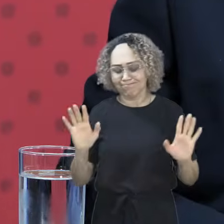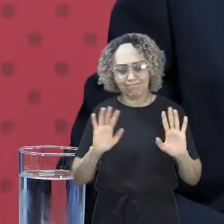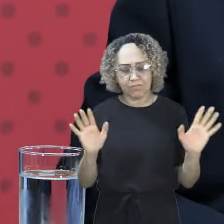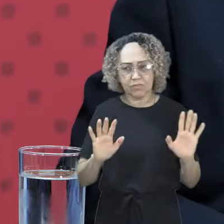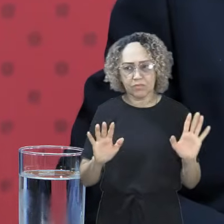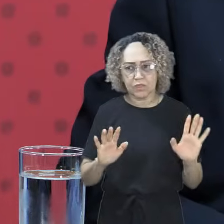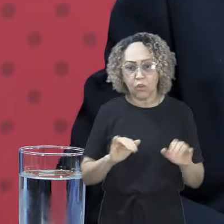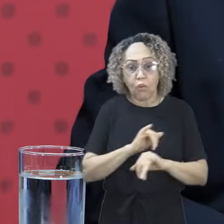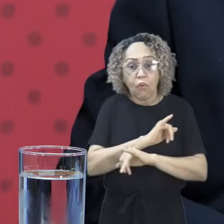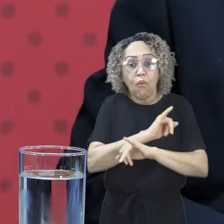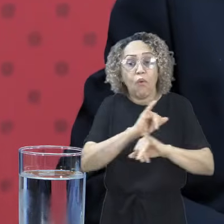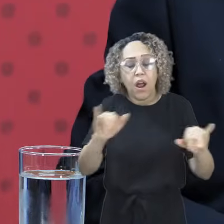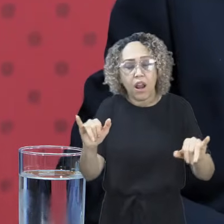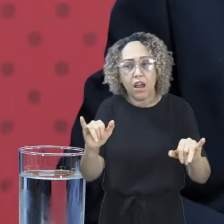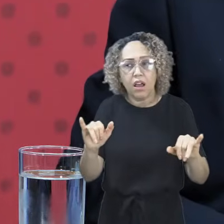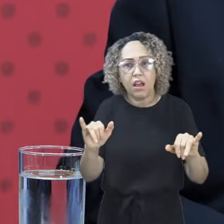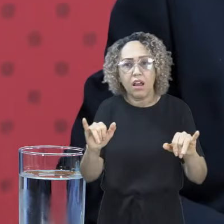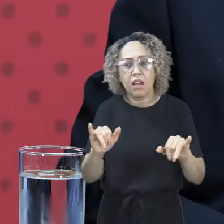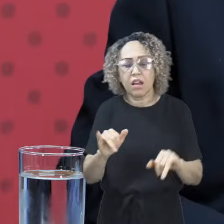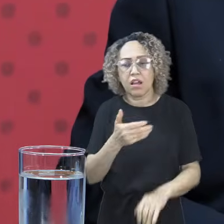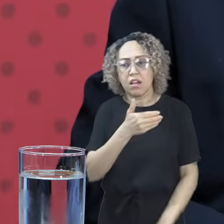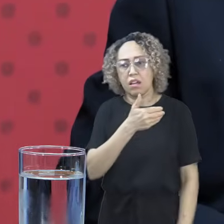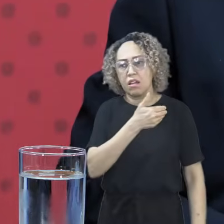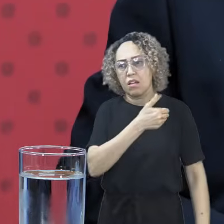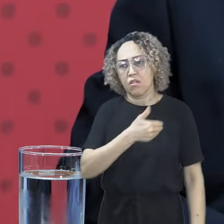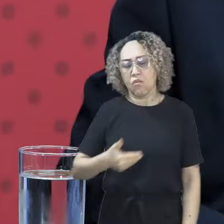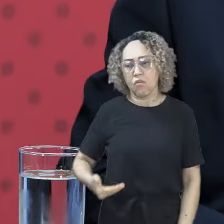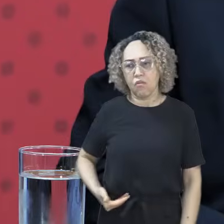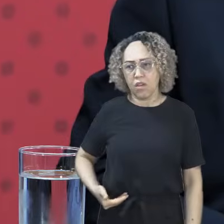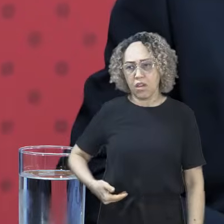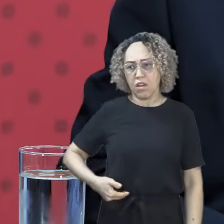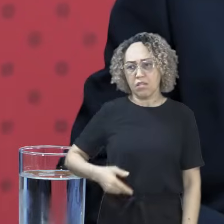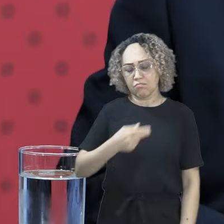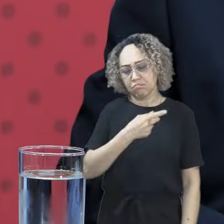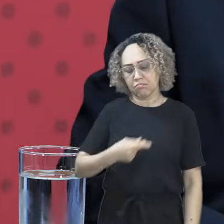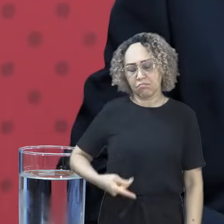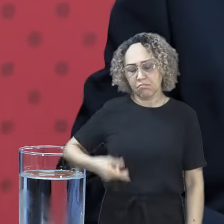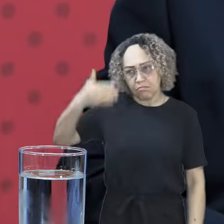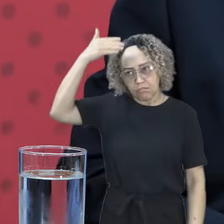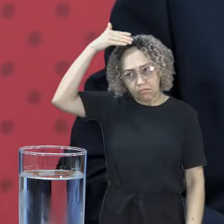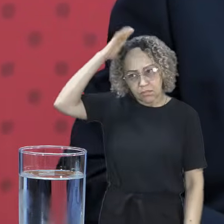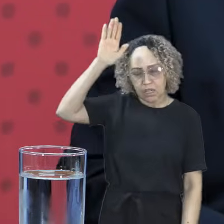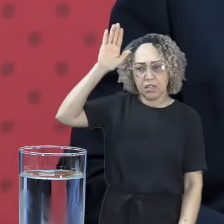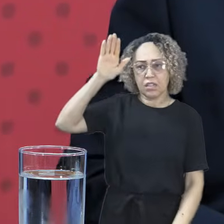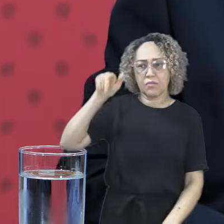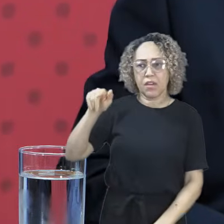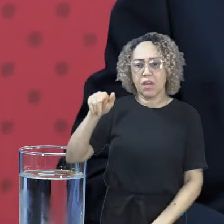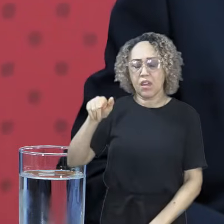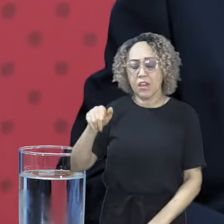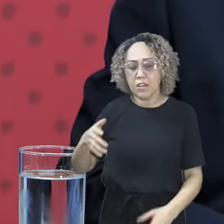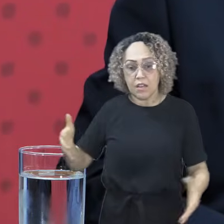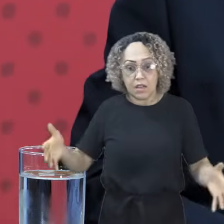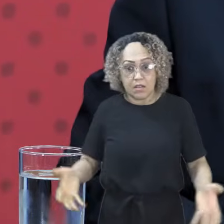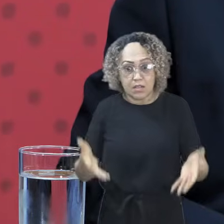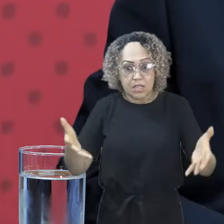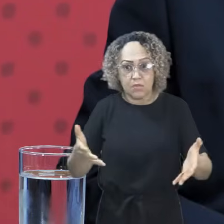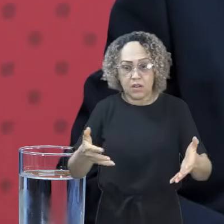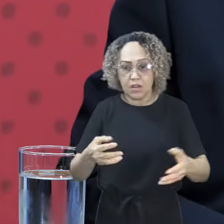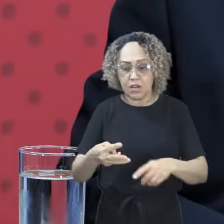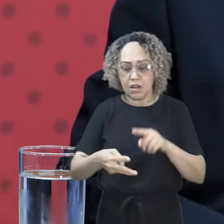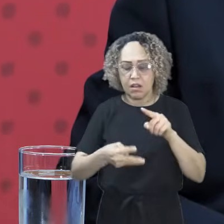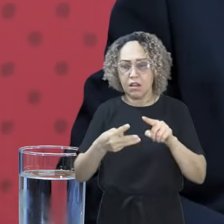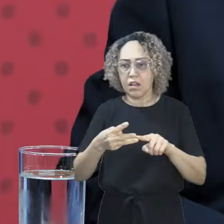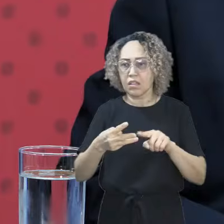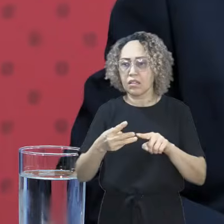o governo Trump ele fomenta e está estimulando a Terceira Guerra Mundial, que não será